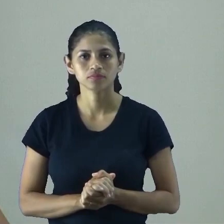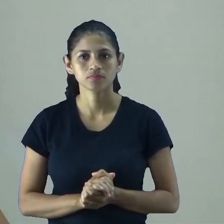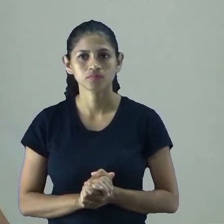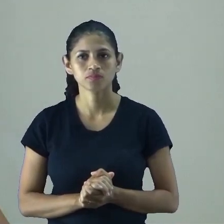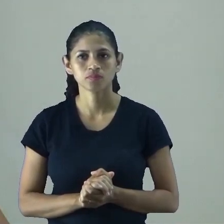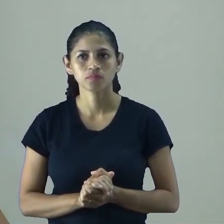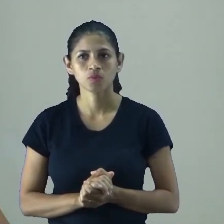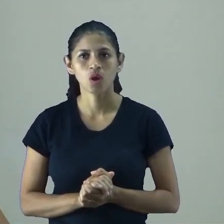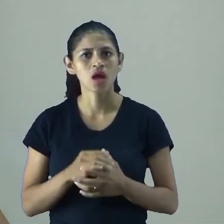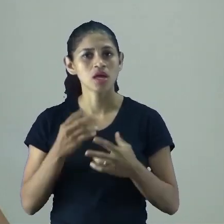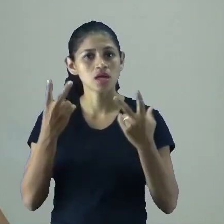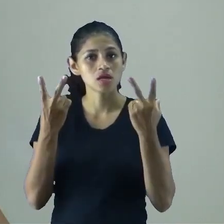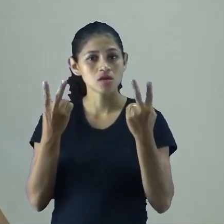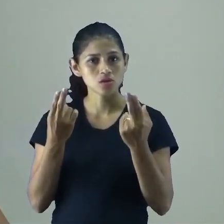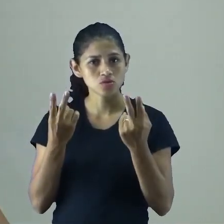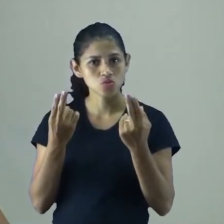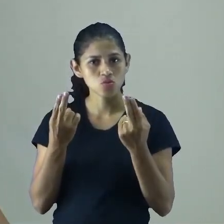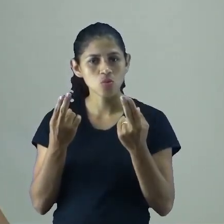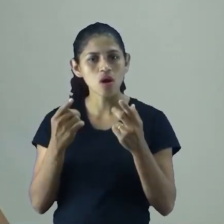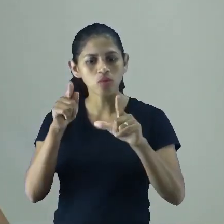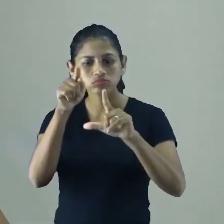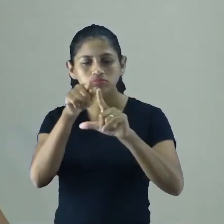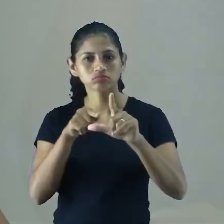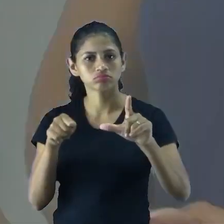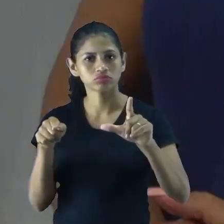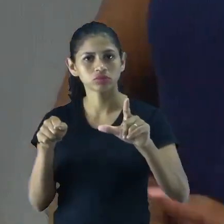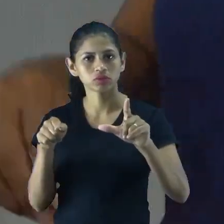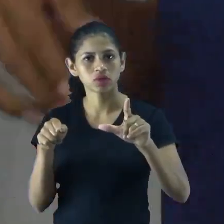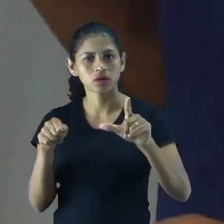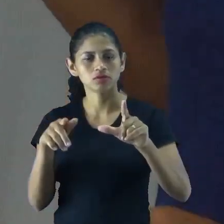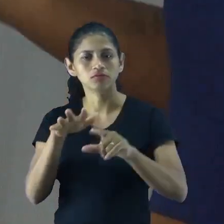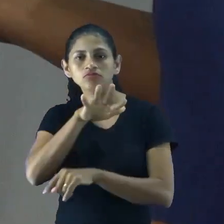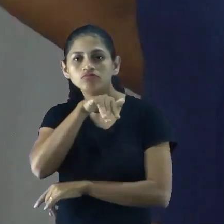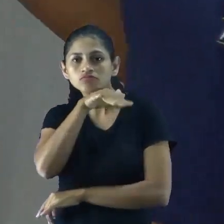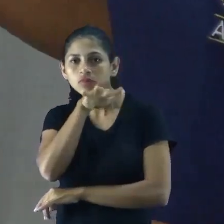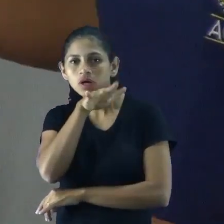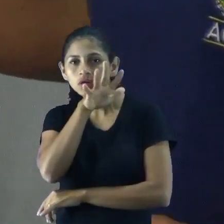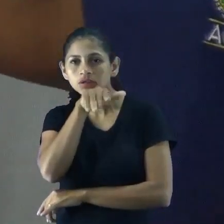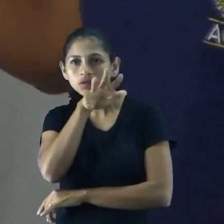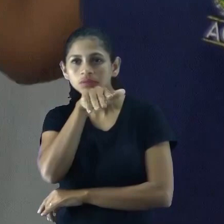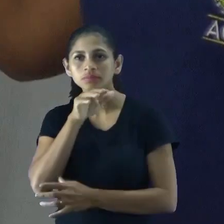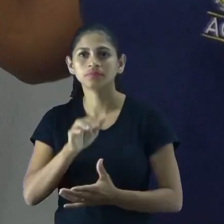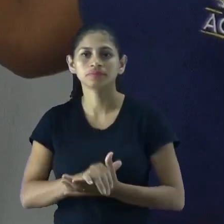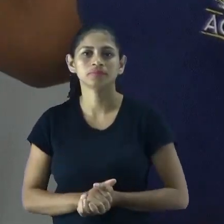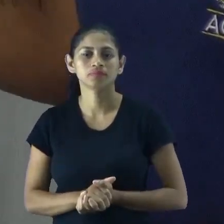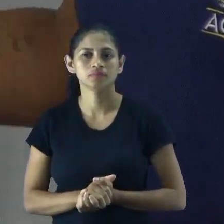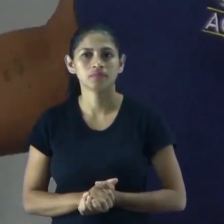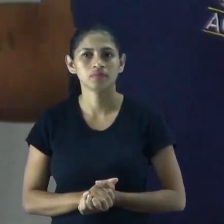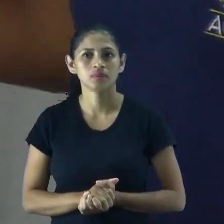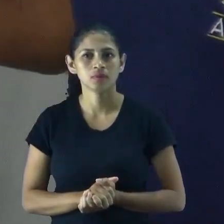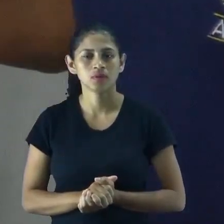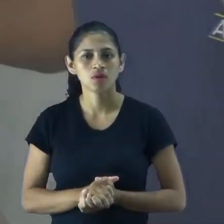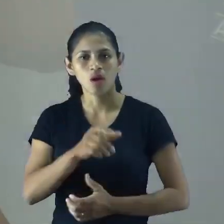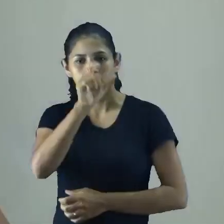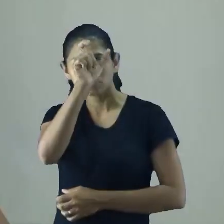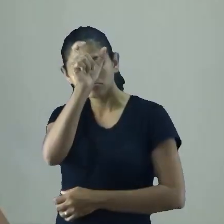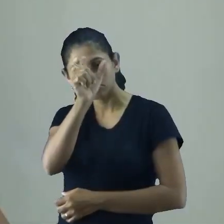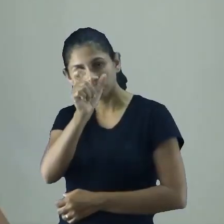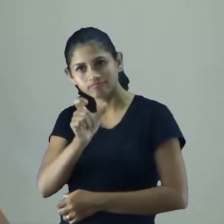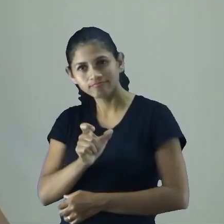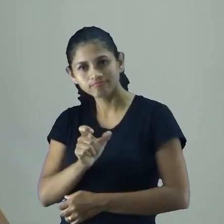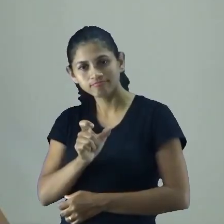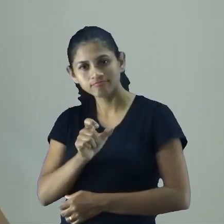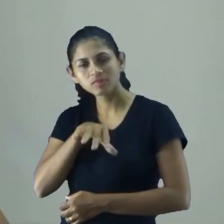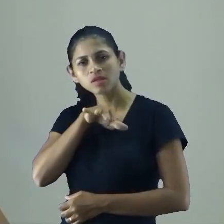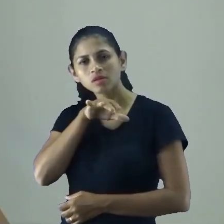o título dessa tabela também vai ser animais e agora a gente vai colocar na primeira coluna onde está